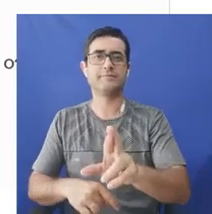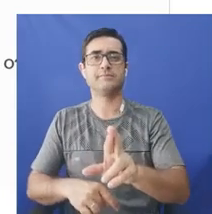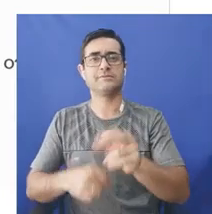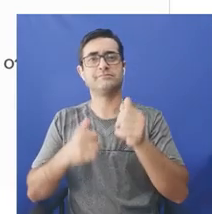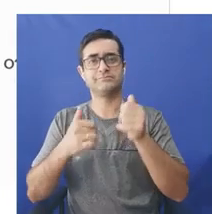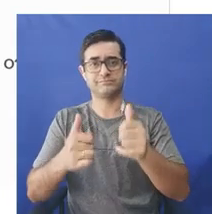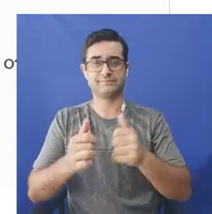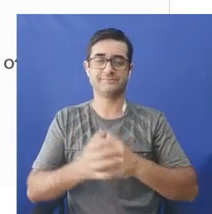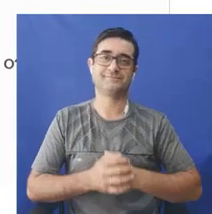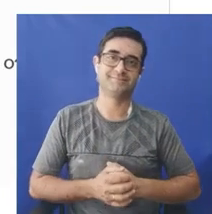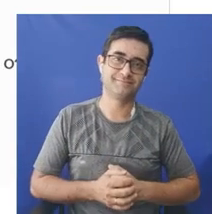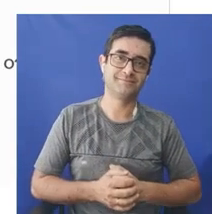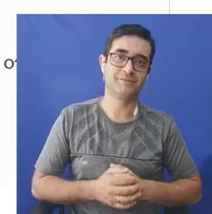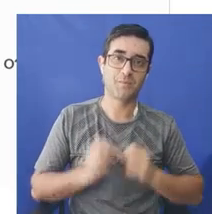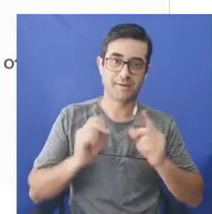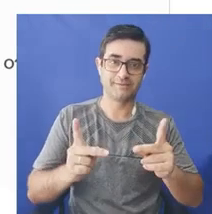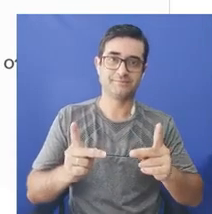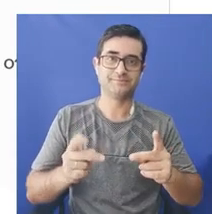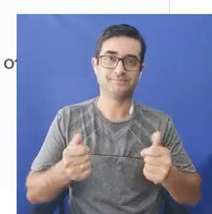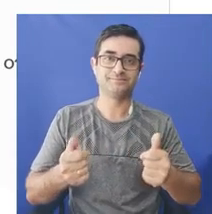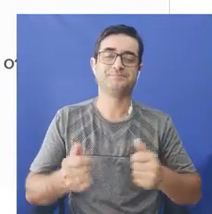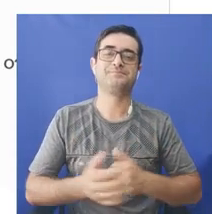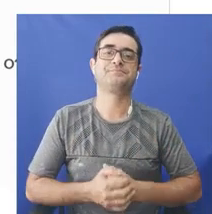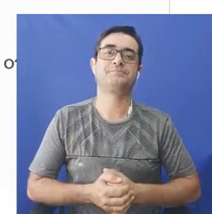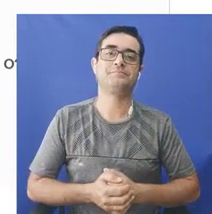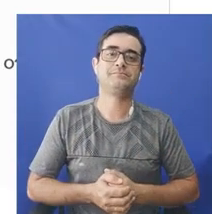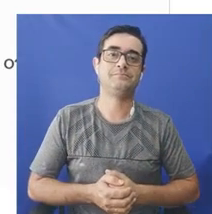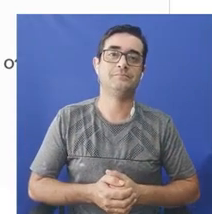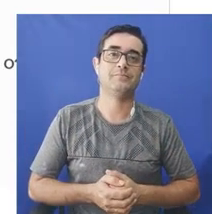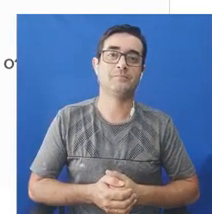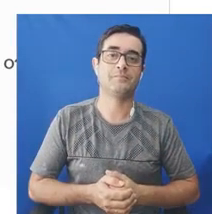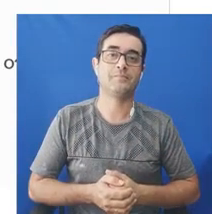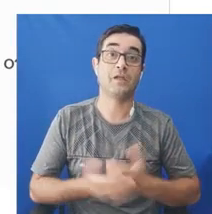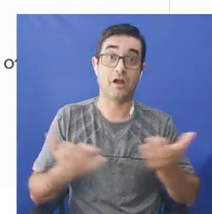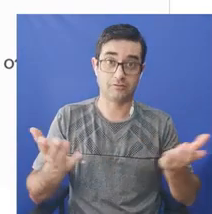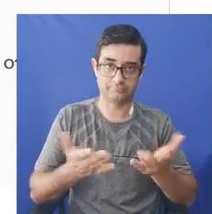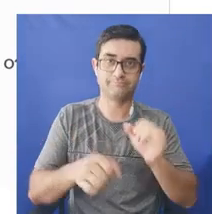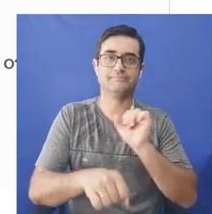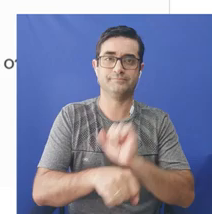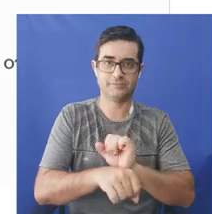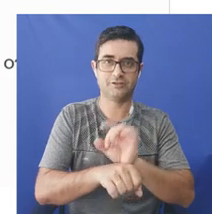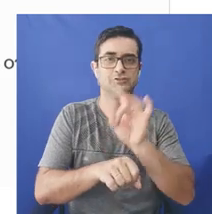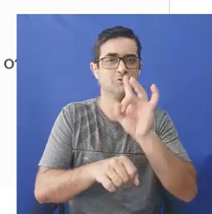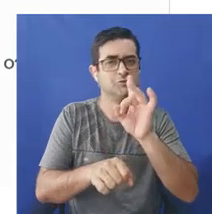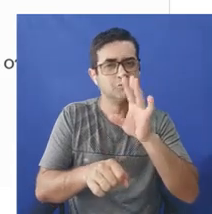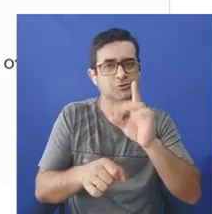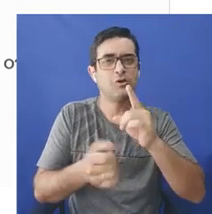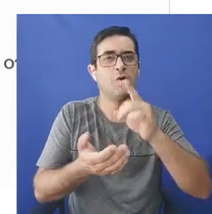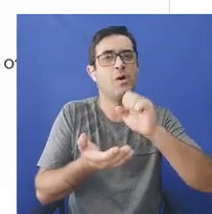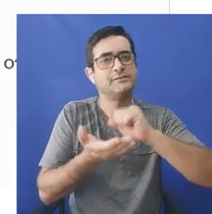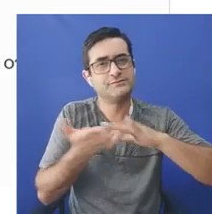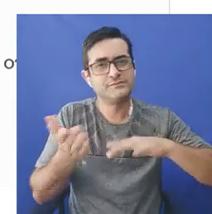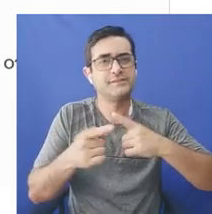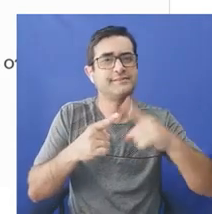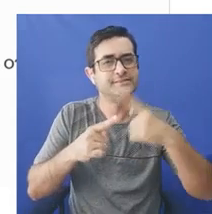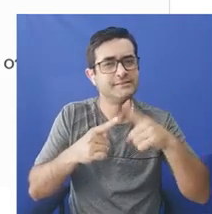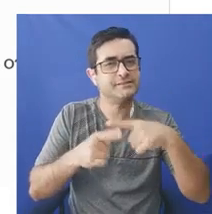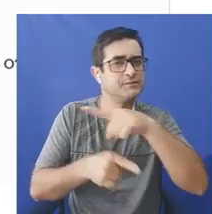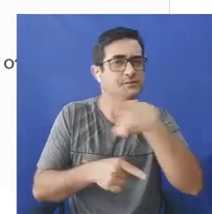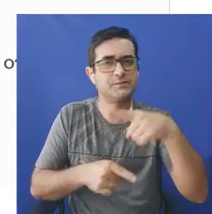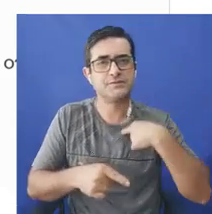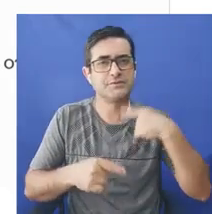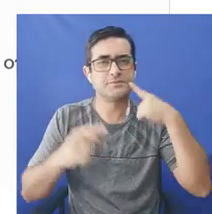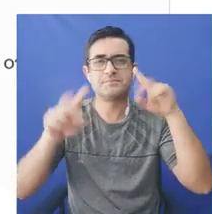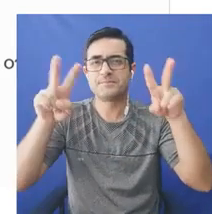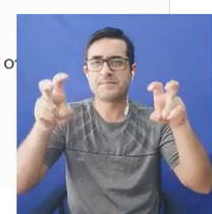simplesmente deixar. E nesse caso, fechou. Tranquilo? Então, vamos parar por aqui. Esse era só um exercício para ver bem o que a